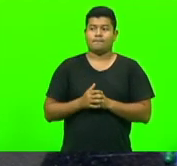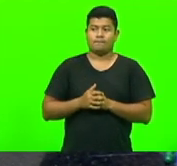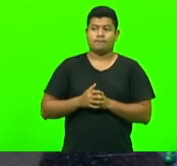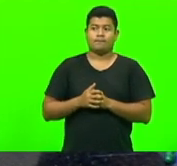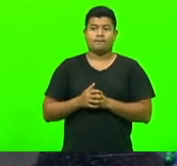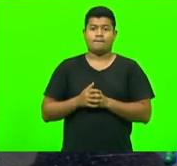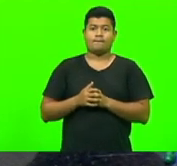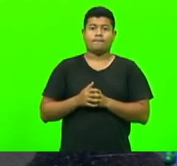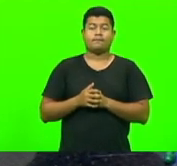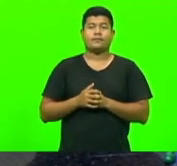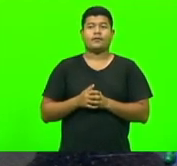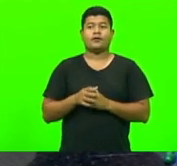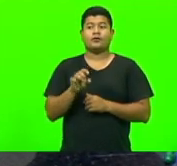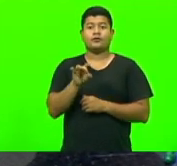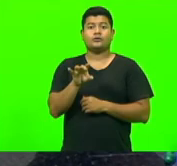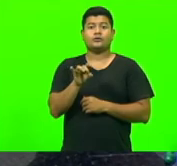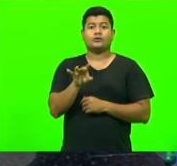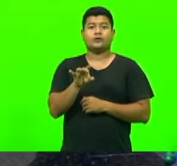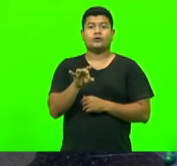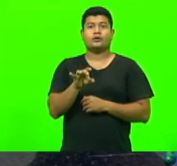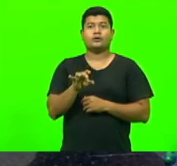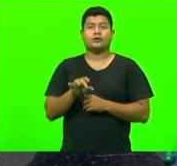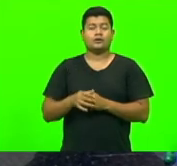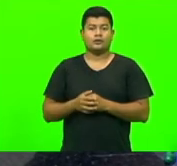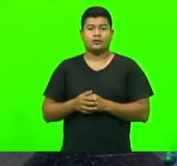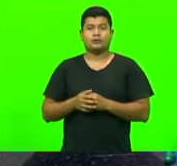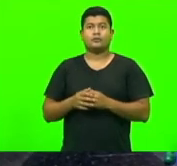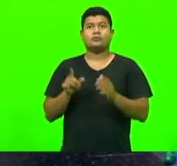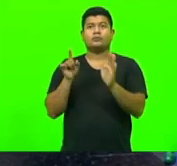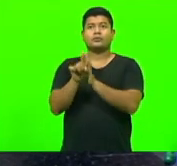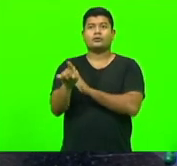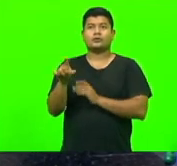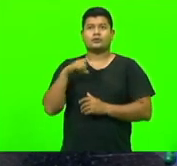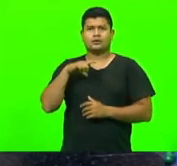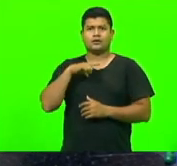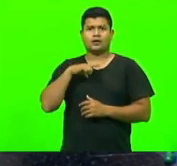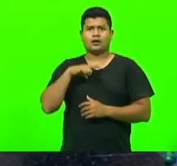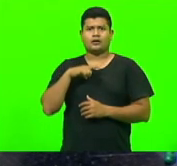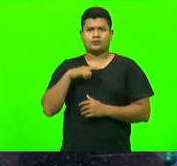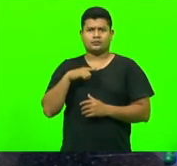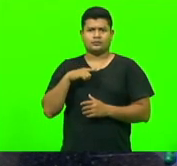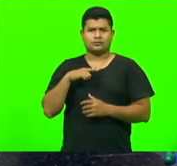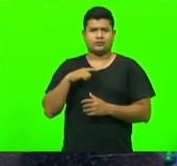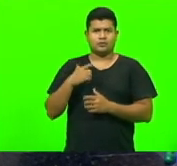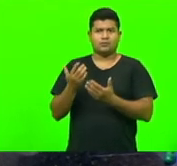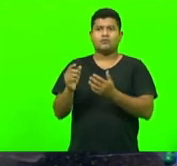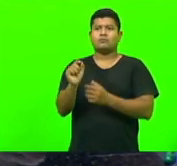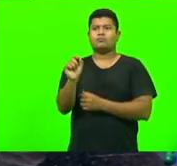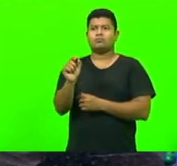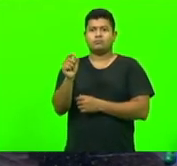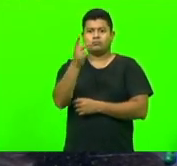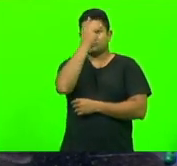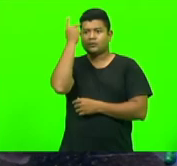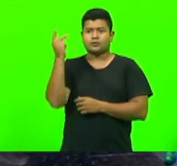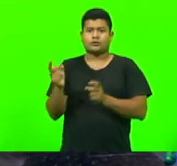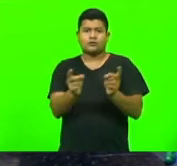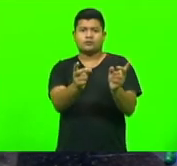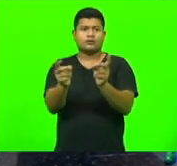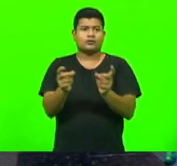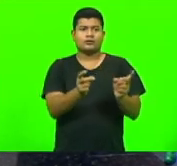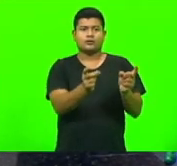faço uma pergunta. Alguém está habilitado a vender uma vacina sem autorização da Anvisa? Então, eu não entendo o